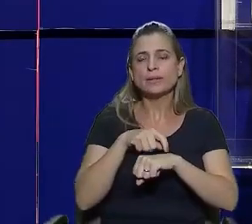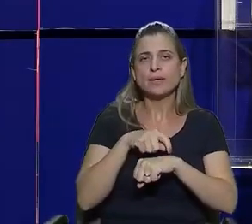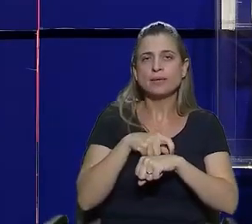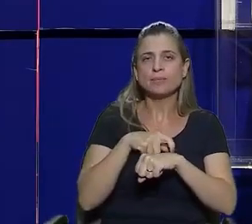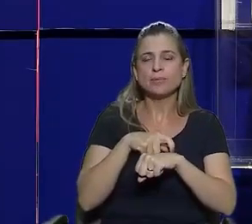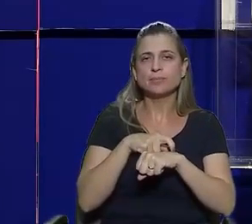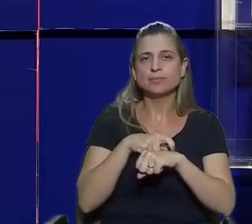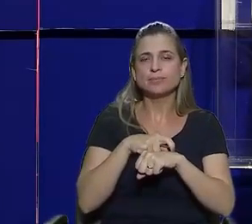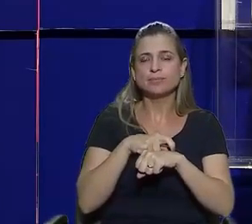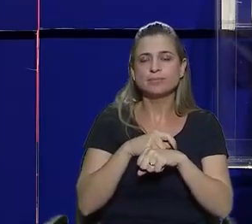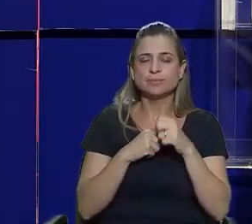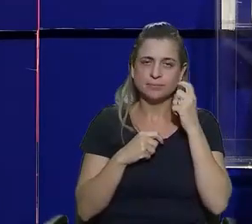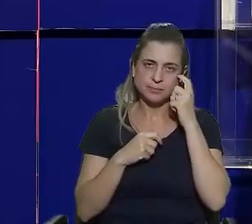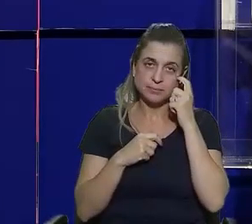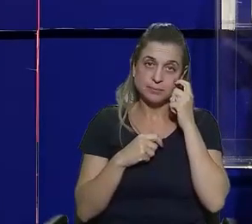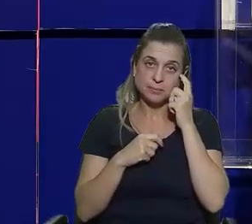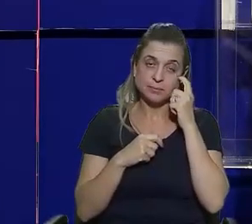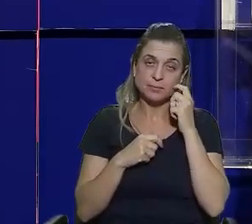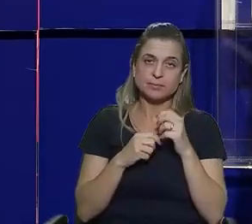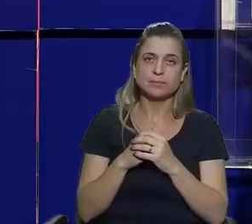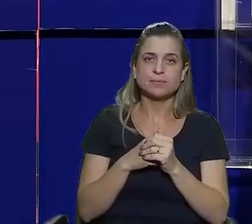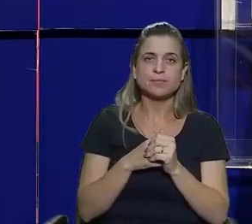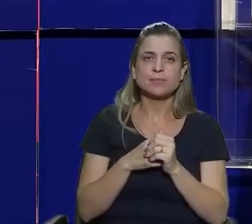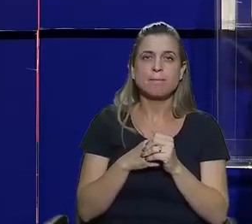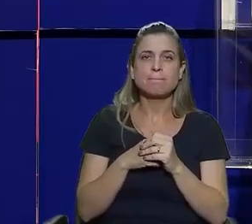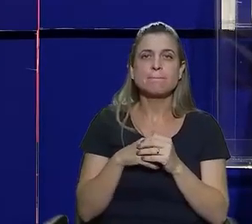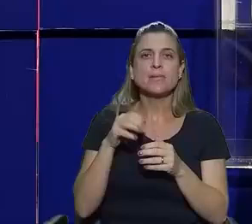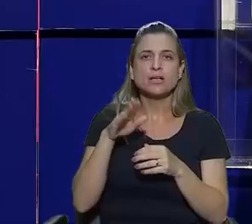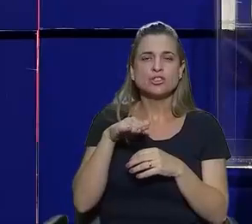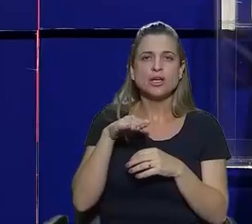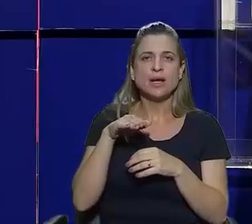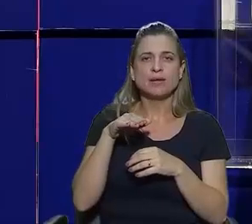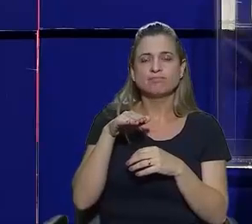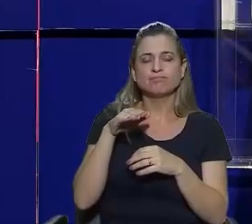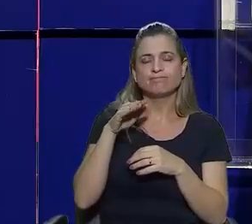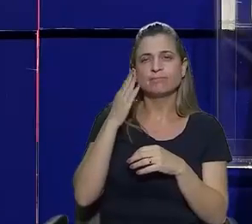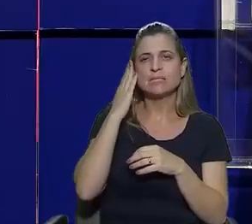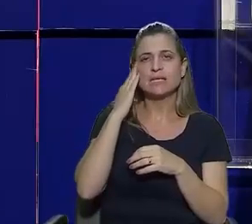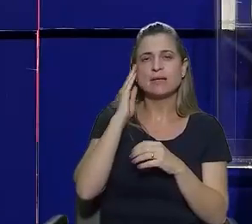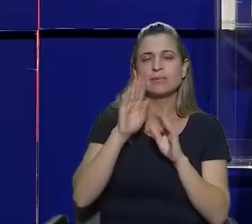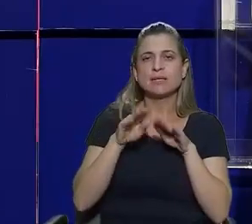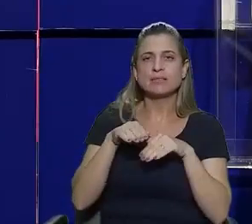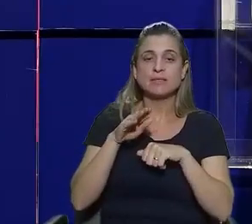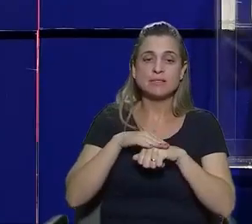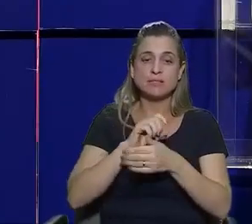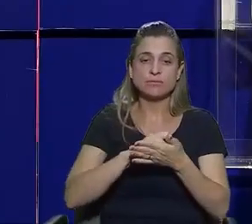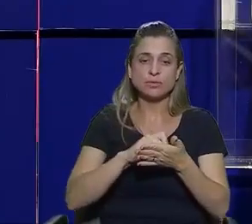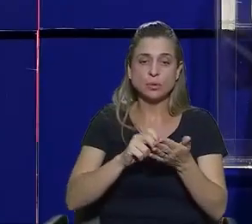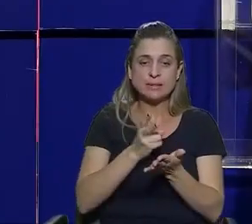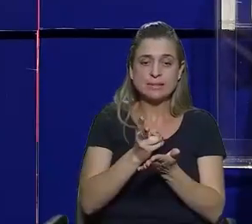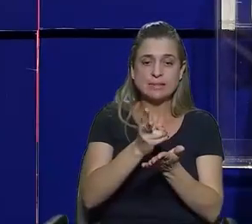coisa. Eu já escutei dizerem que todo escritor escreve sempre o mesmo livro, ou está sempre às voltas com a